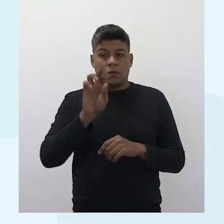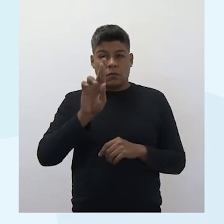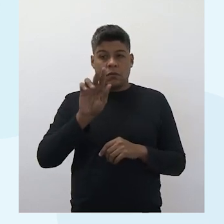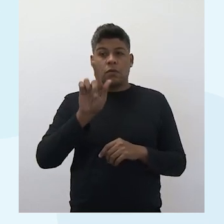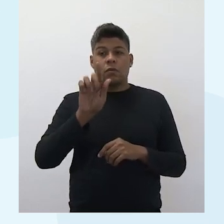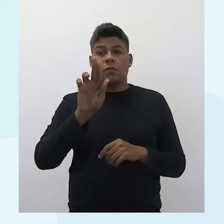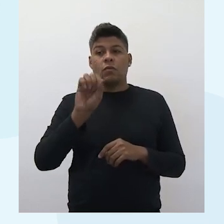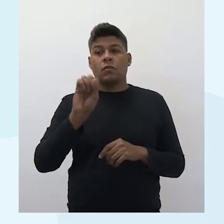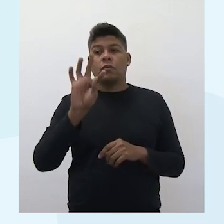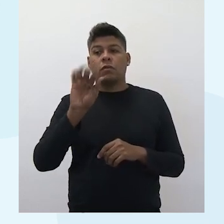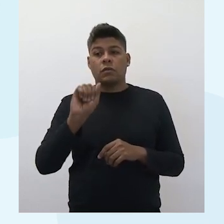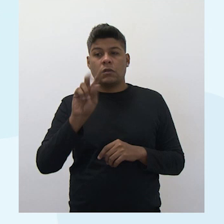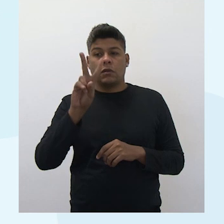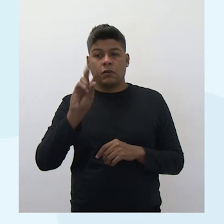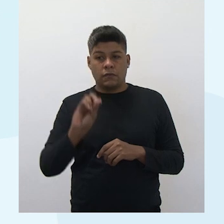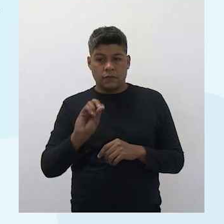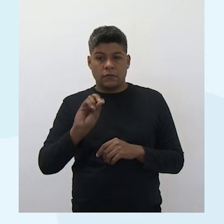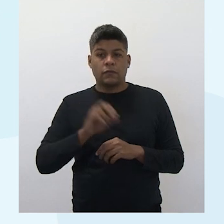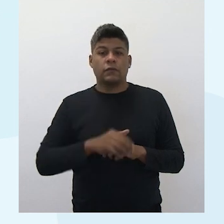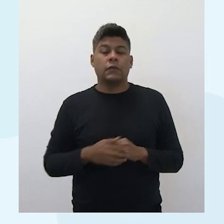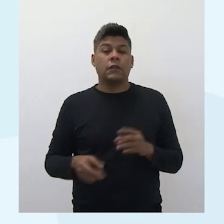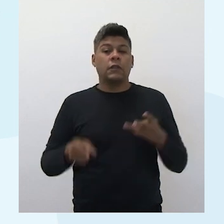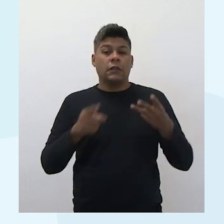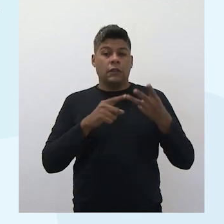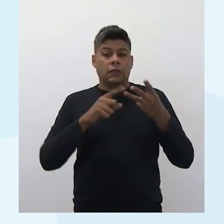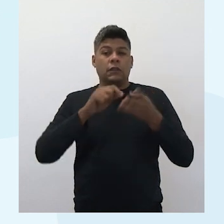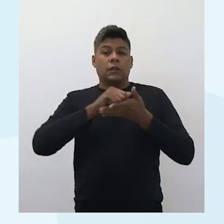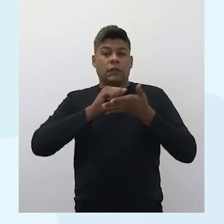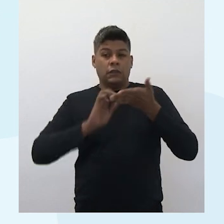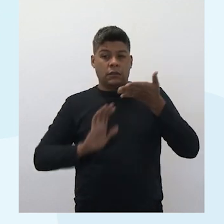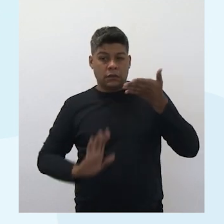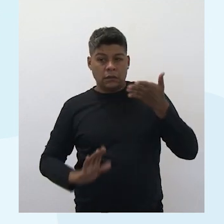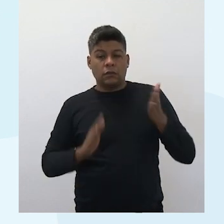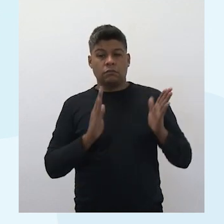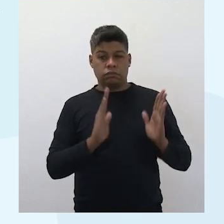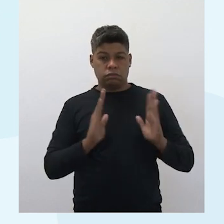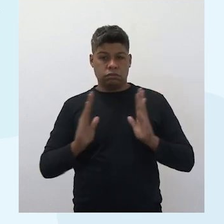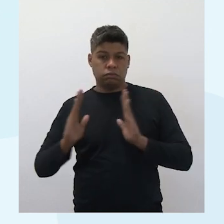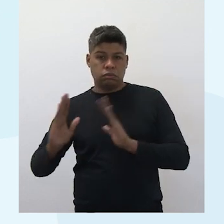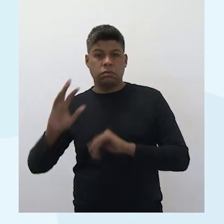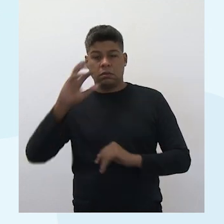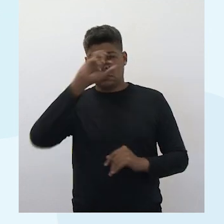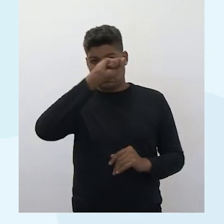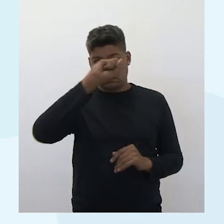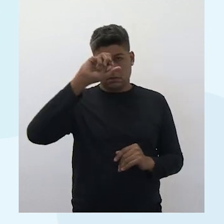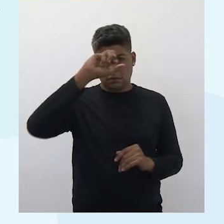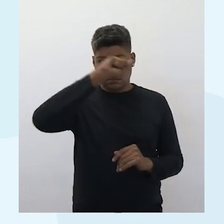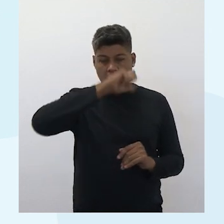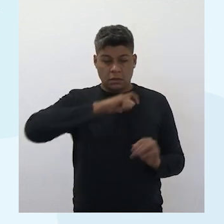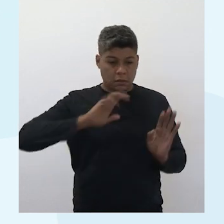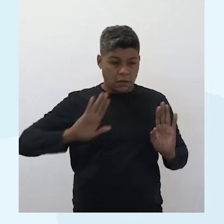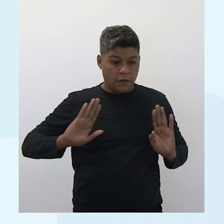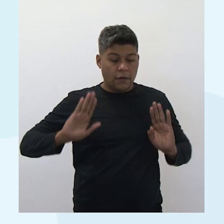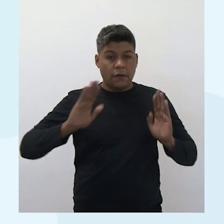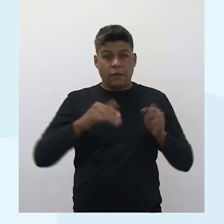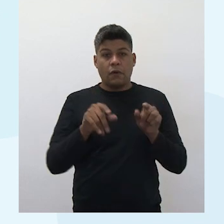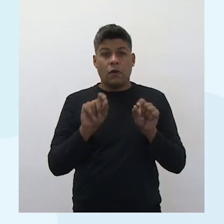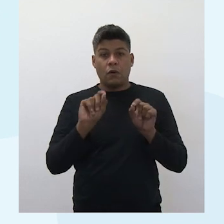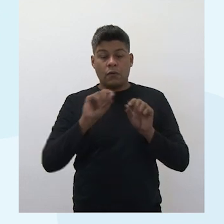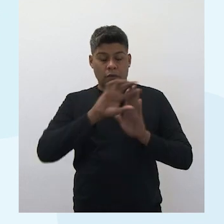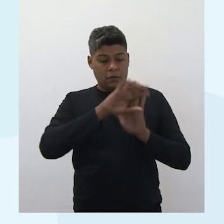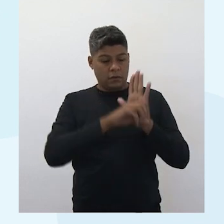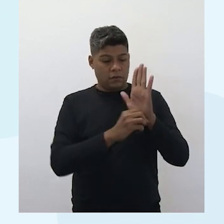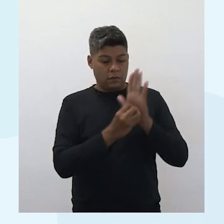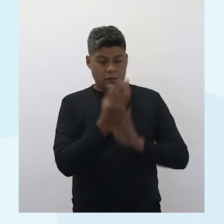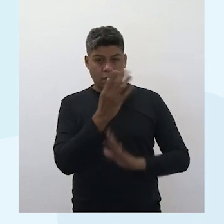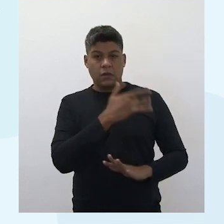Gustavo Isaac Killner. A atividade, que é sequência de aprendizagem, lembrando que nós vamos ter o foco, né, na questão da sustentabilidade